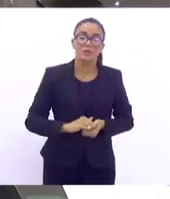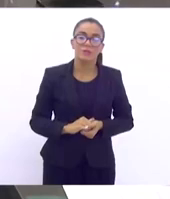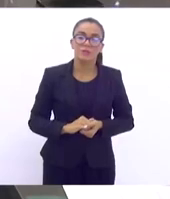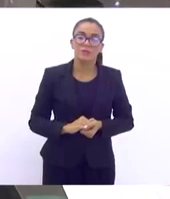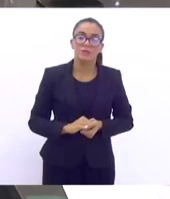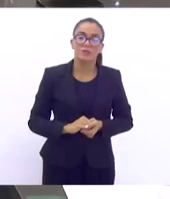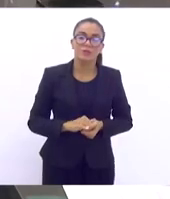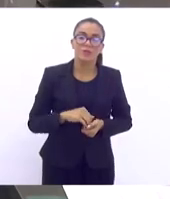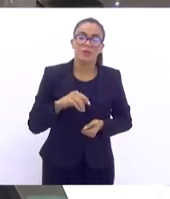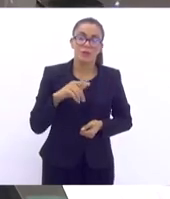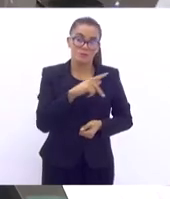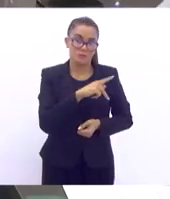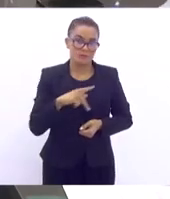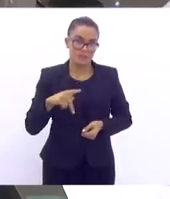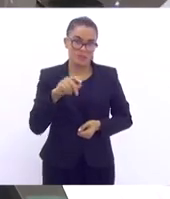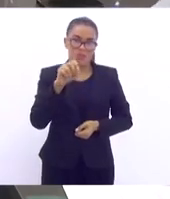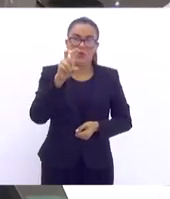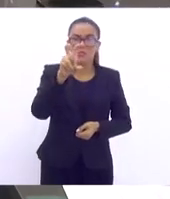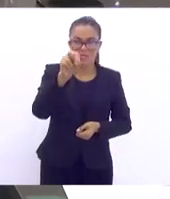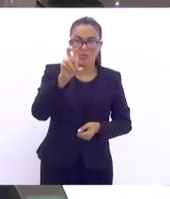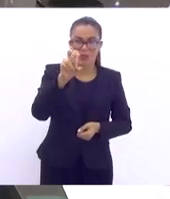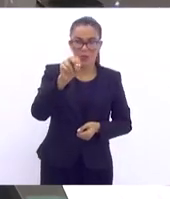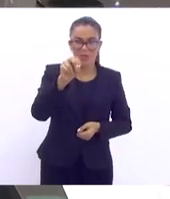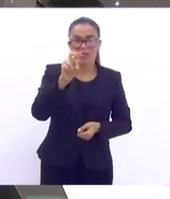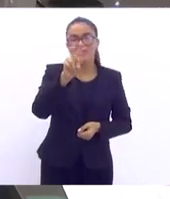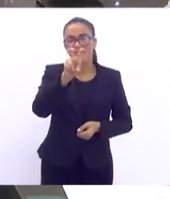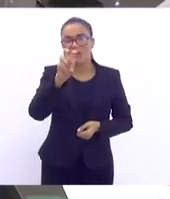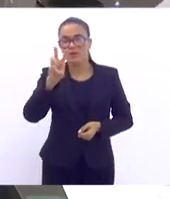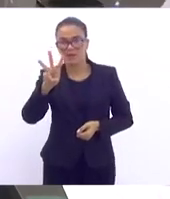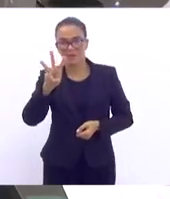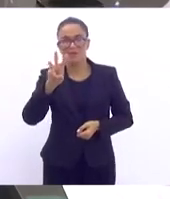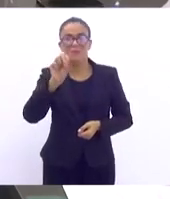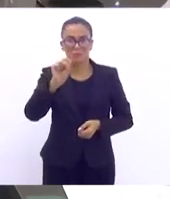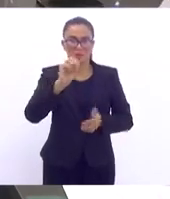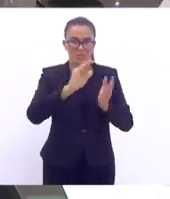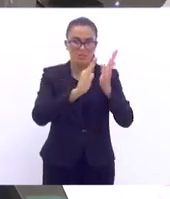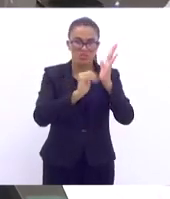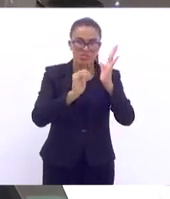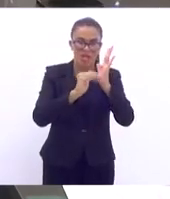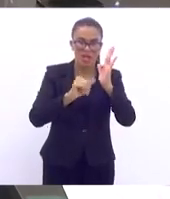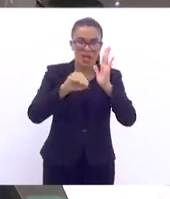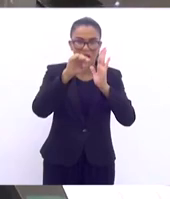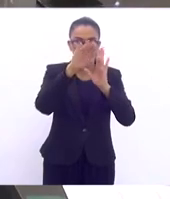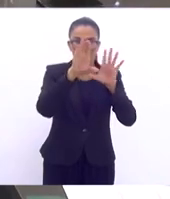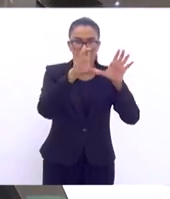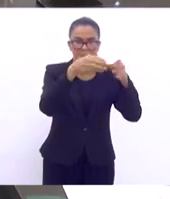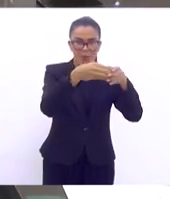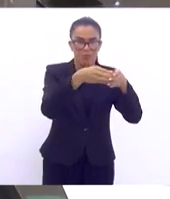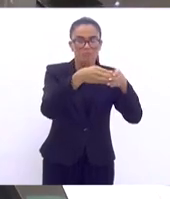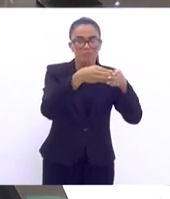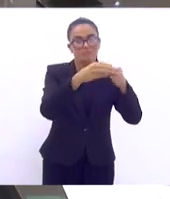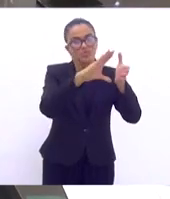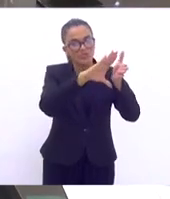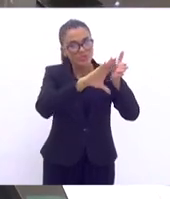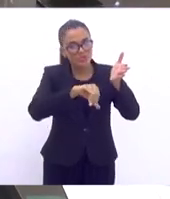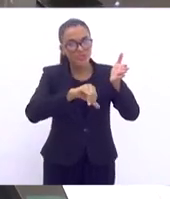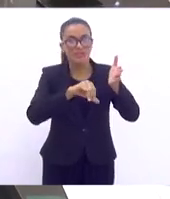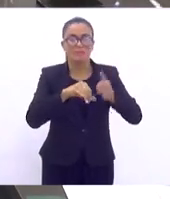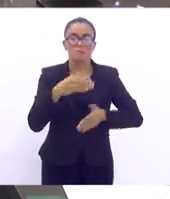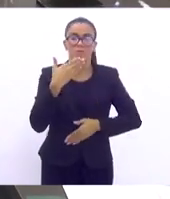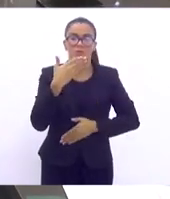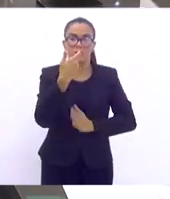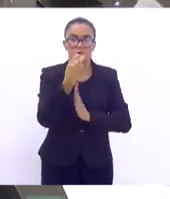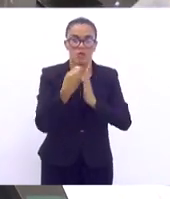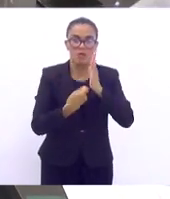sou presidente sou poderia retirar os 50 e o 53 por gentileza então retirado do bloco 50 e o 53 a pedido do relator